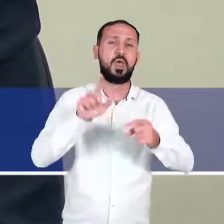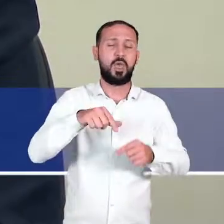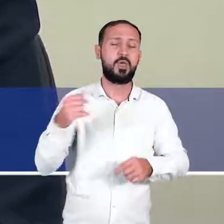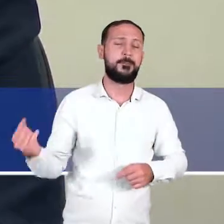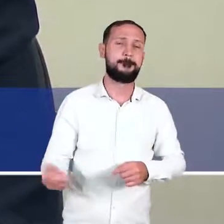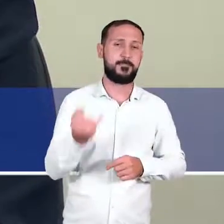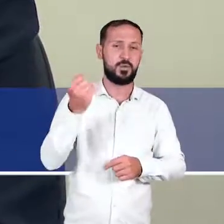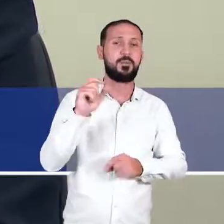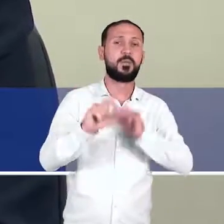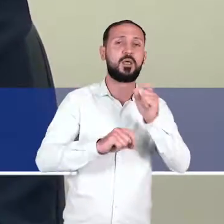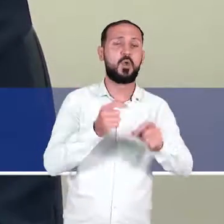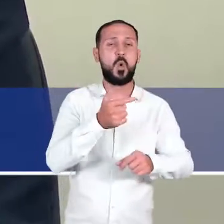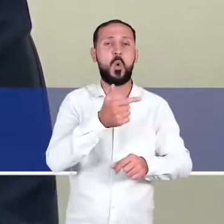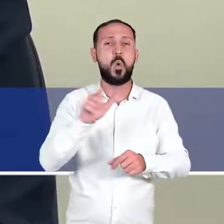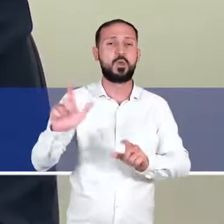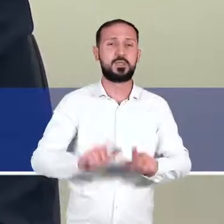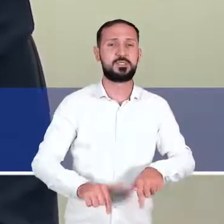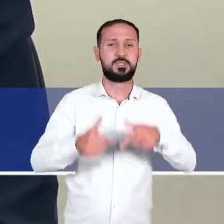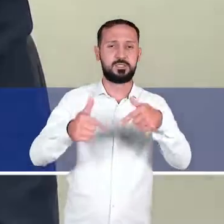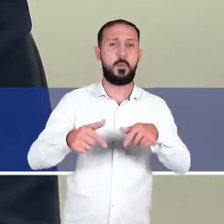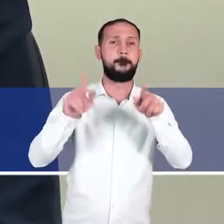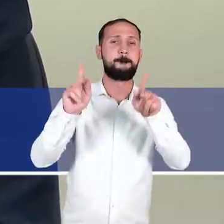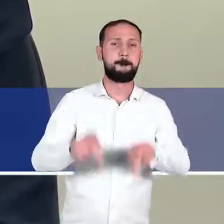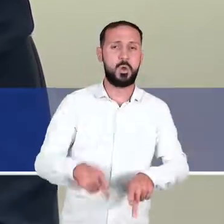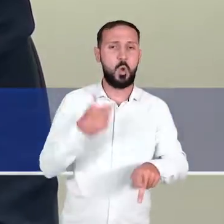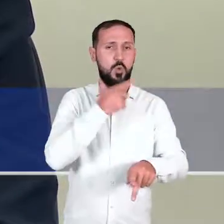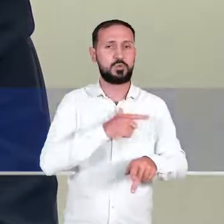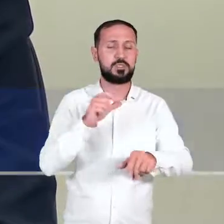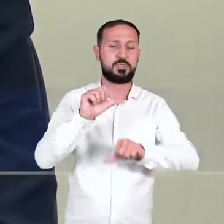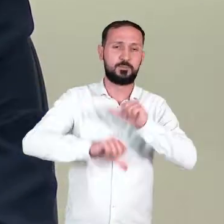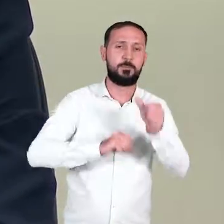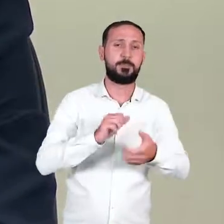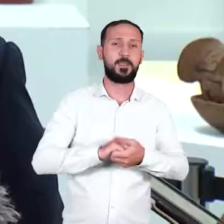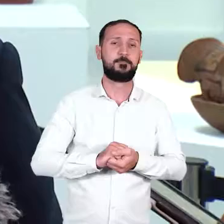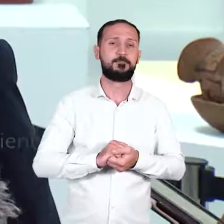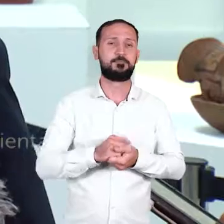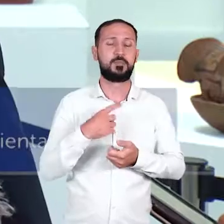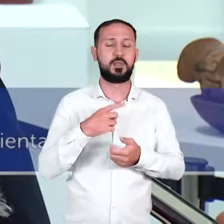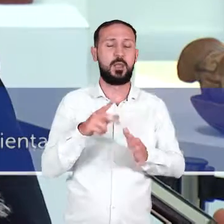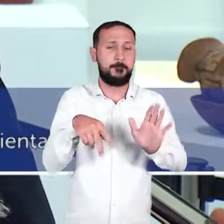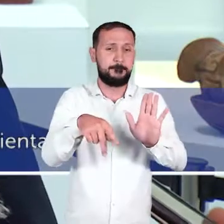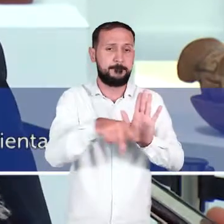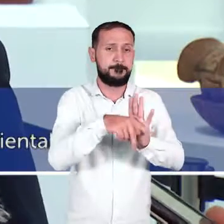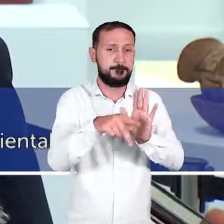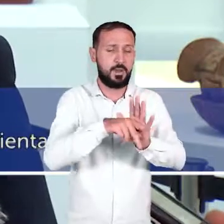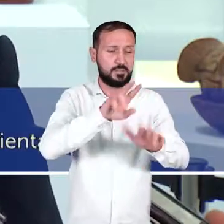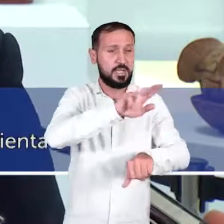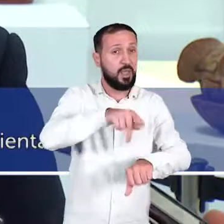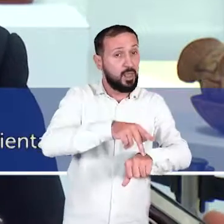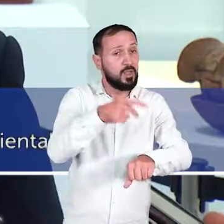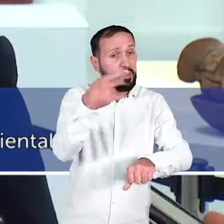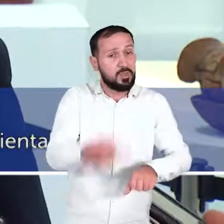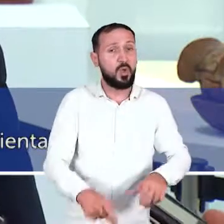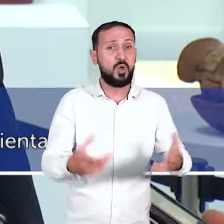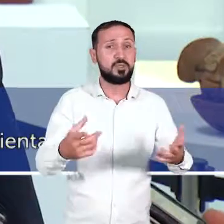são imprescindíveis para que outras ações do poder público possam se concretizar. Um patrimônio, os